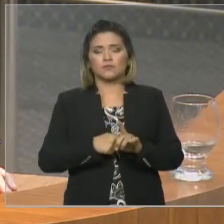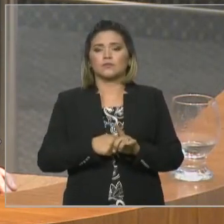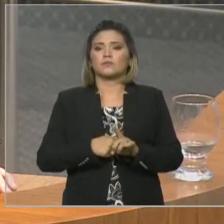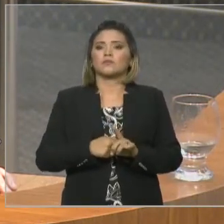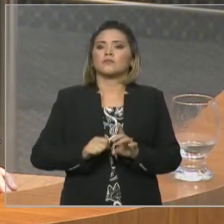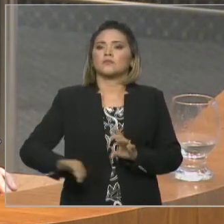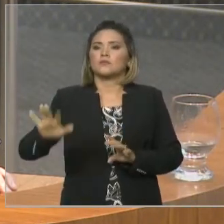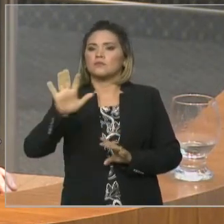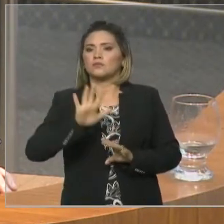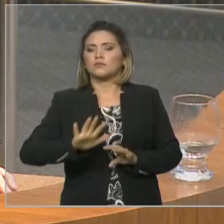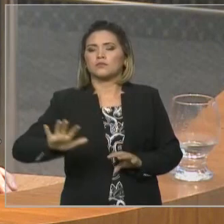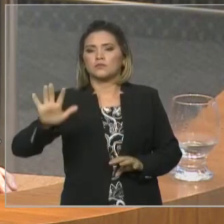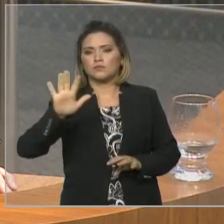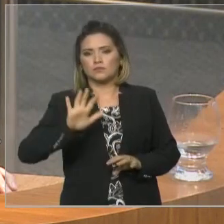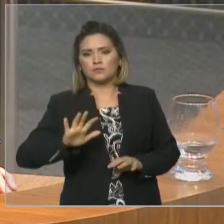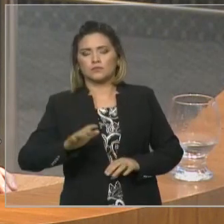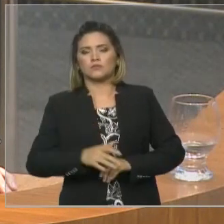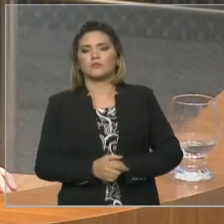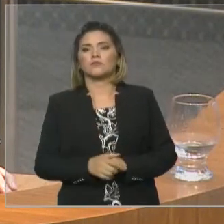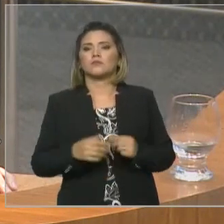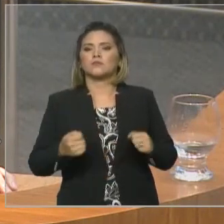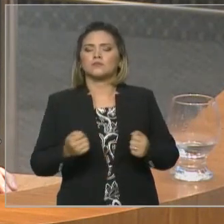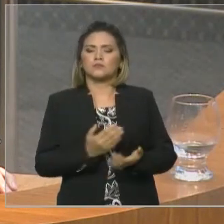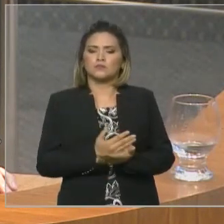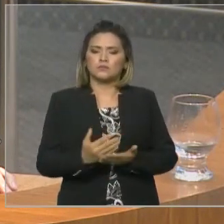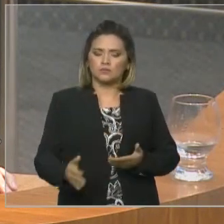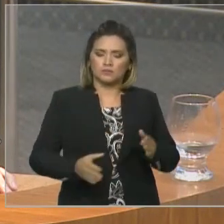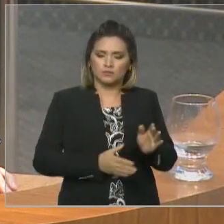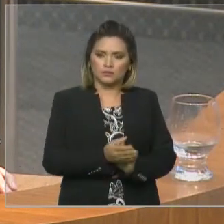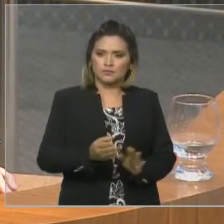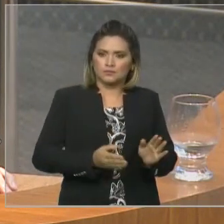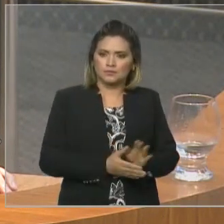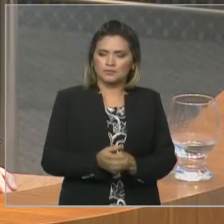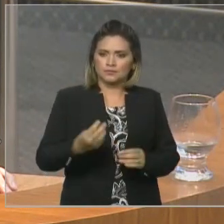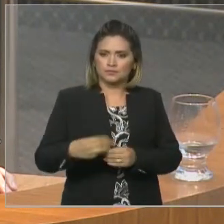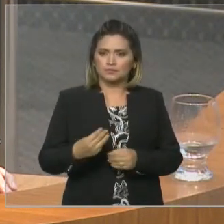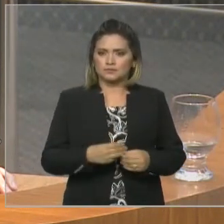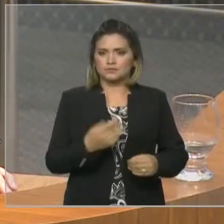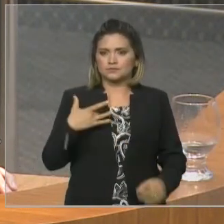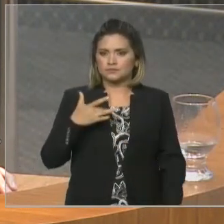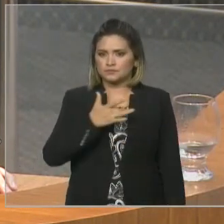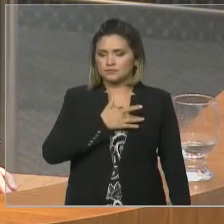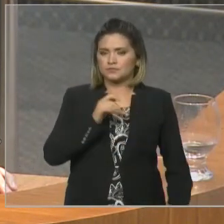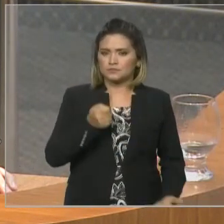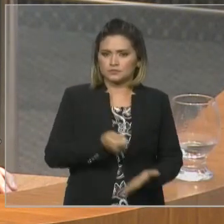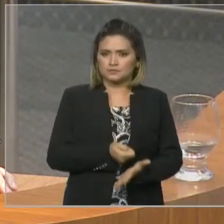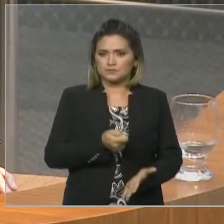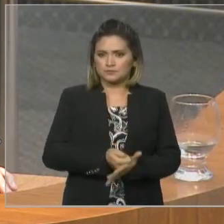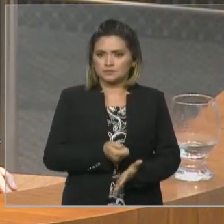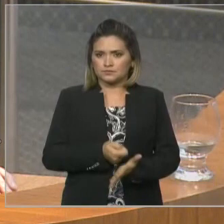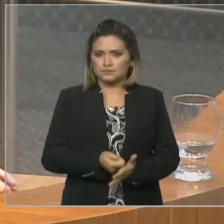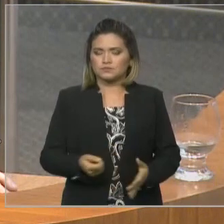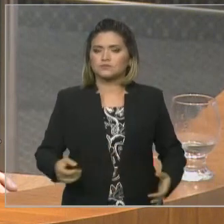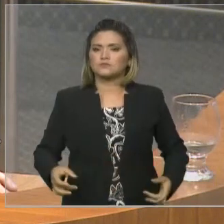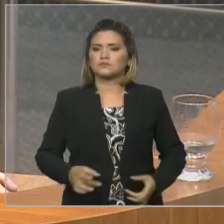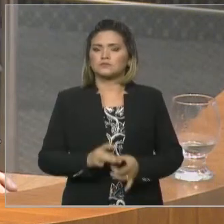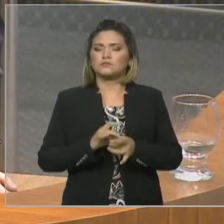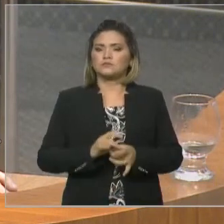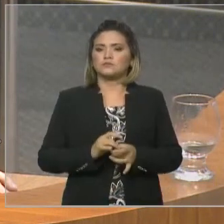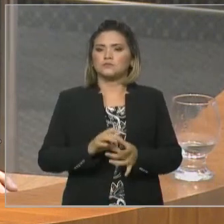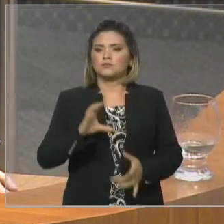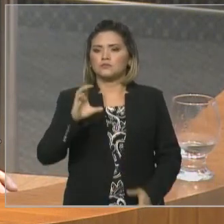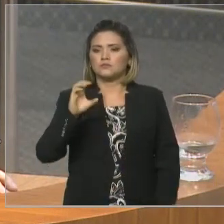lá no Conselho Municipal de Saúde, cobrar das secretarias municipais a adesão ao programa de cofinanciamento,